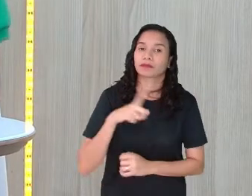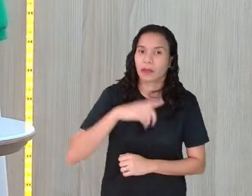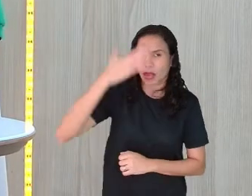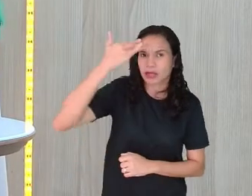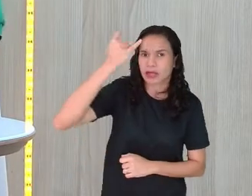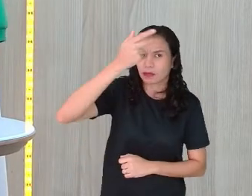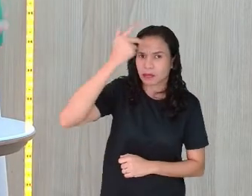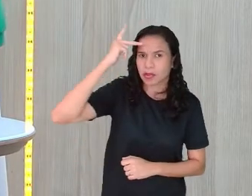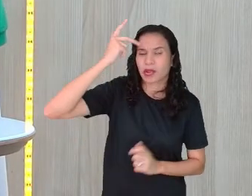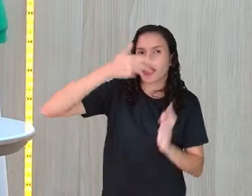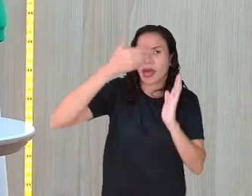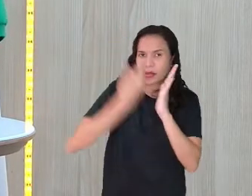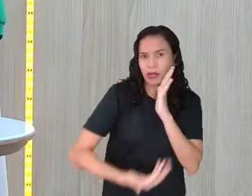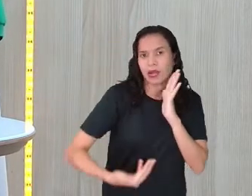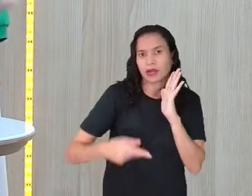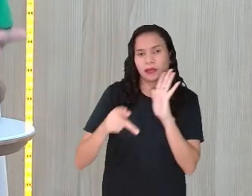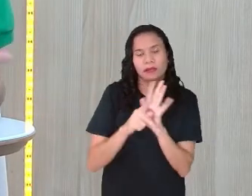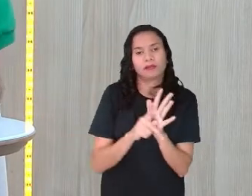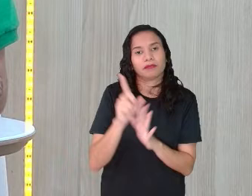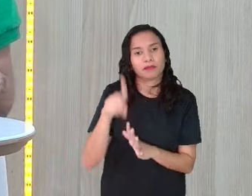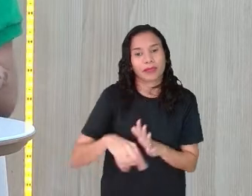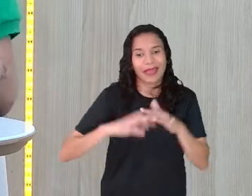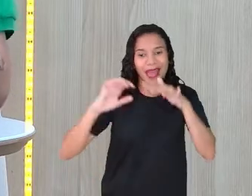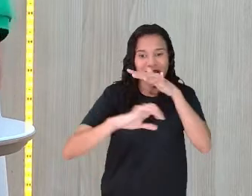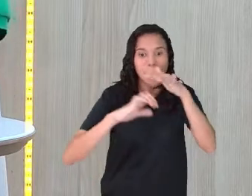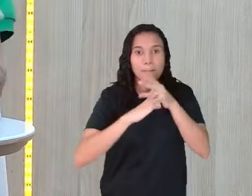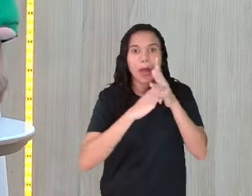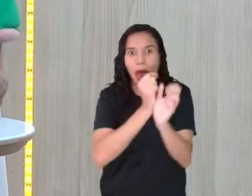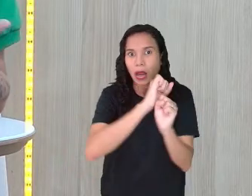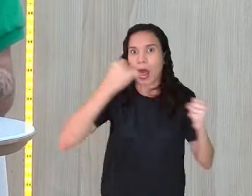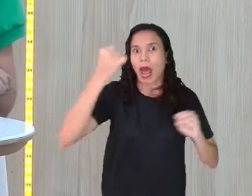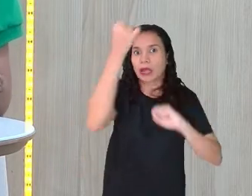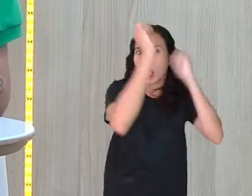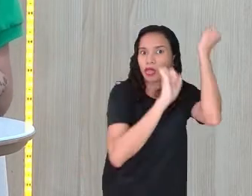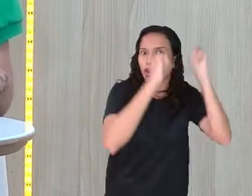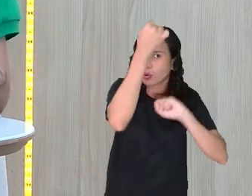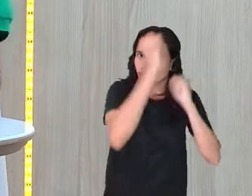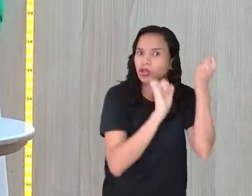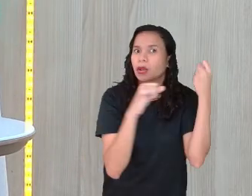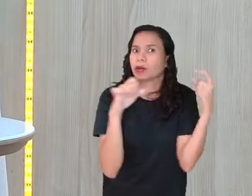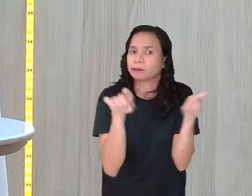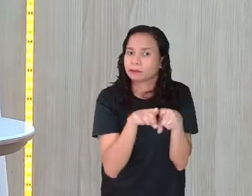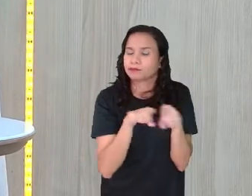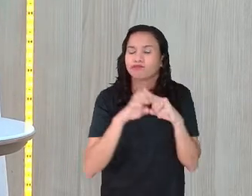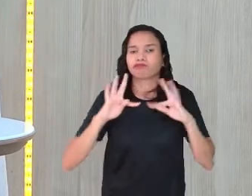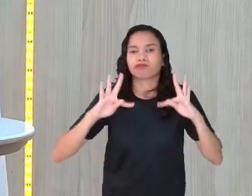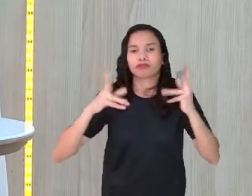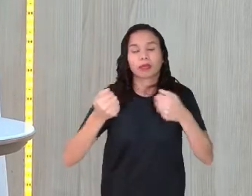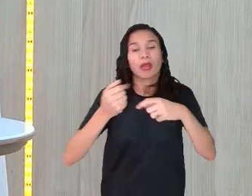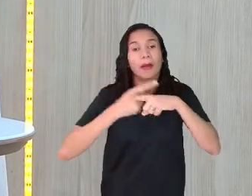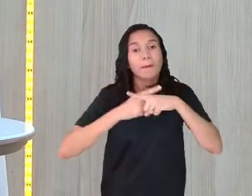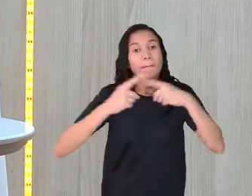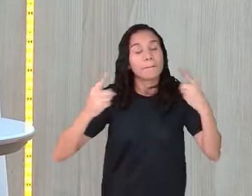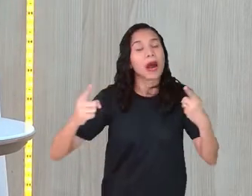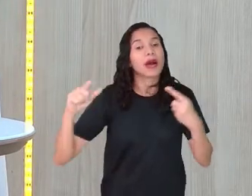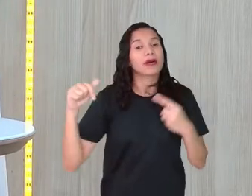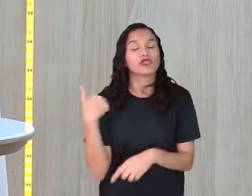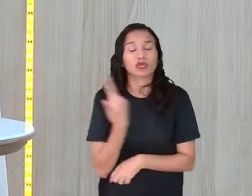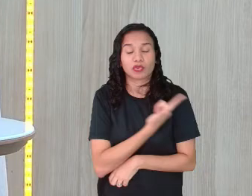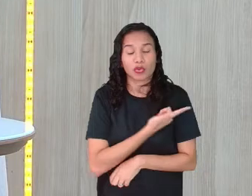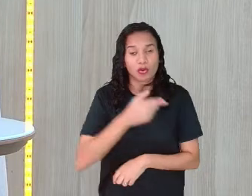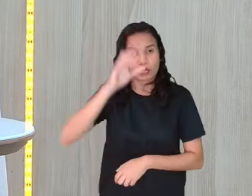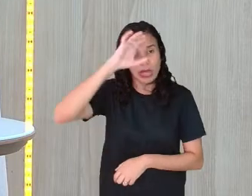está desgastando mais são as grandes corporações, as indústrias, né, e tudo mais. Mas a gente,